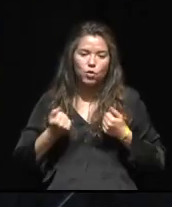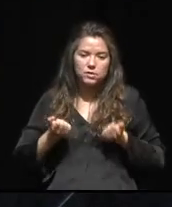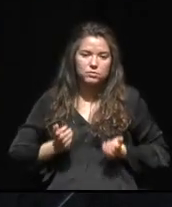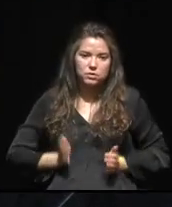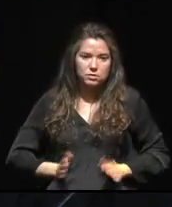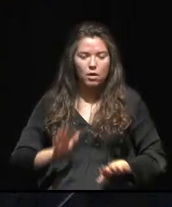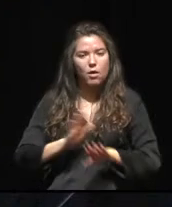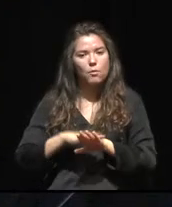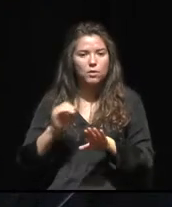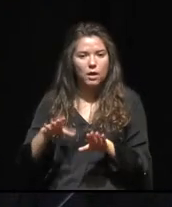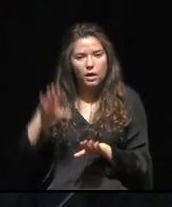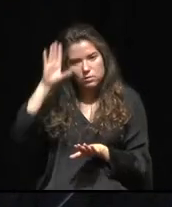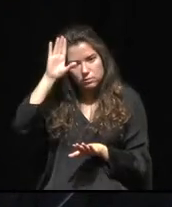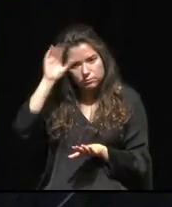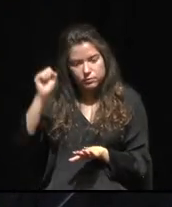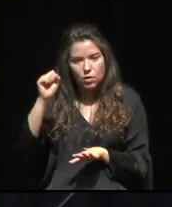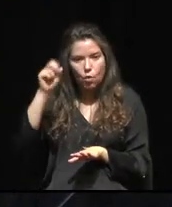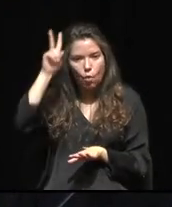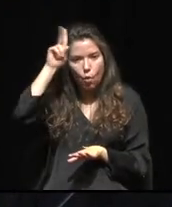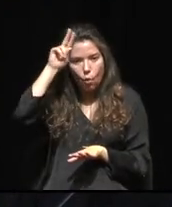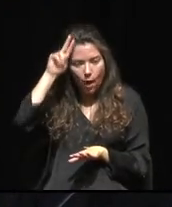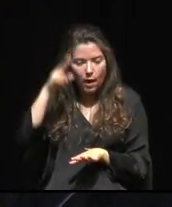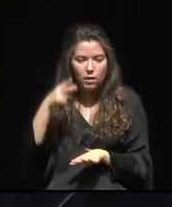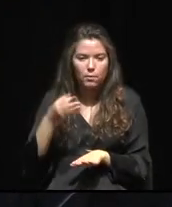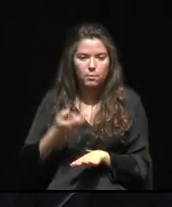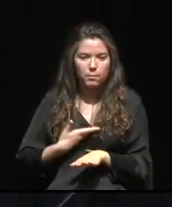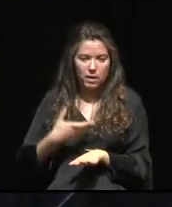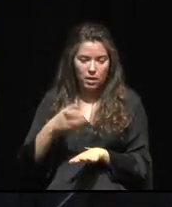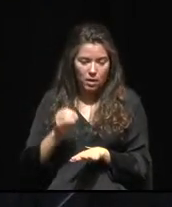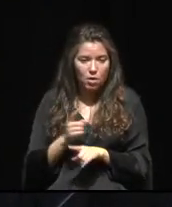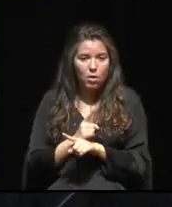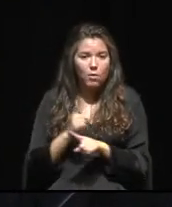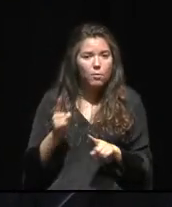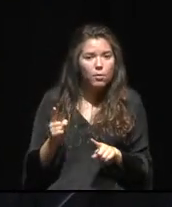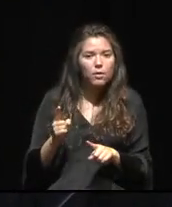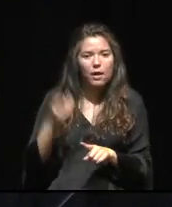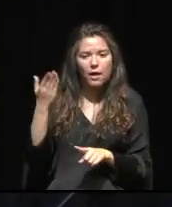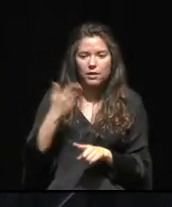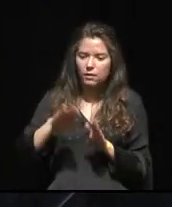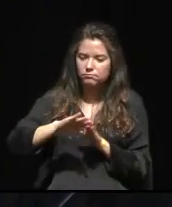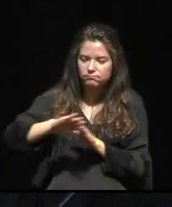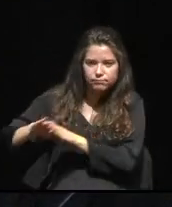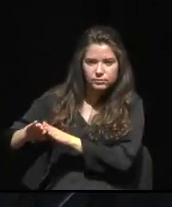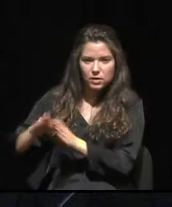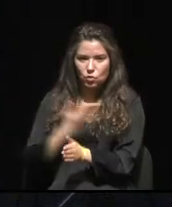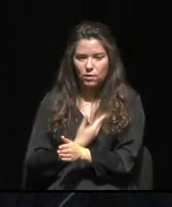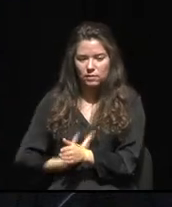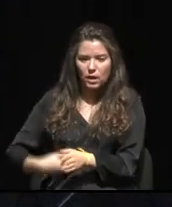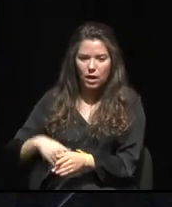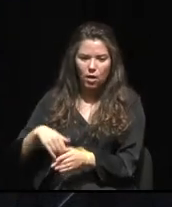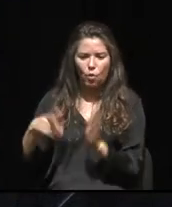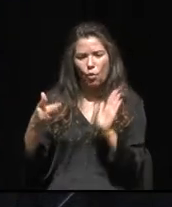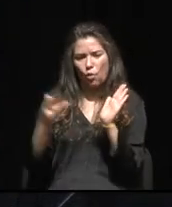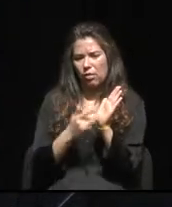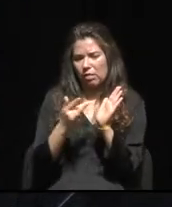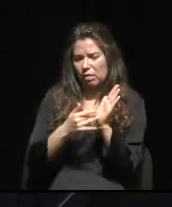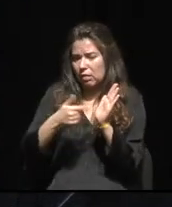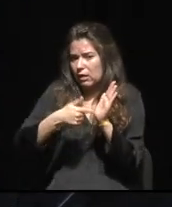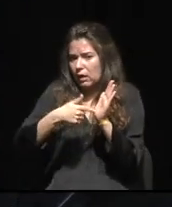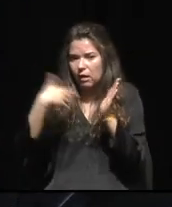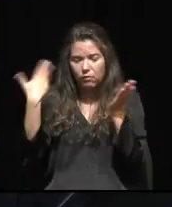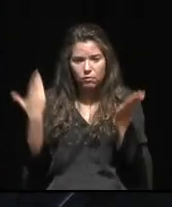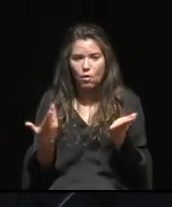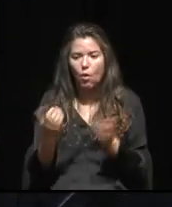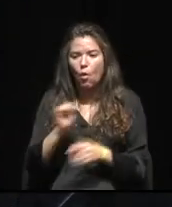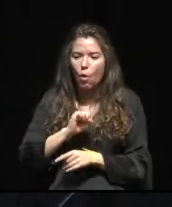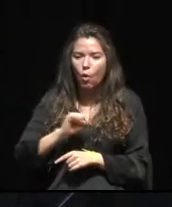declarações do ex-primeiro-ministro Pedro passos coelho e de outras personalidades da dire conservadora na apresentação do seu livro ou Manifesto